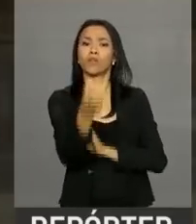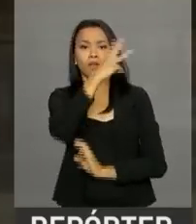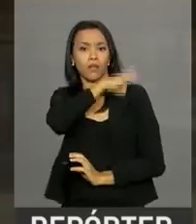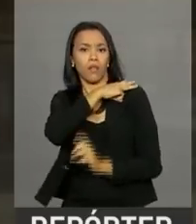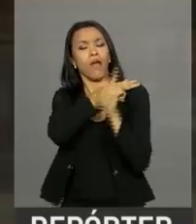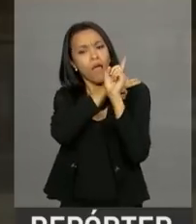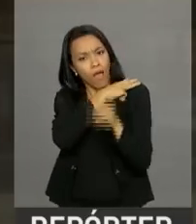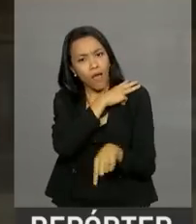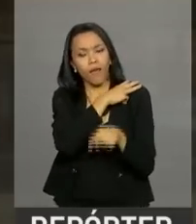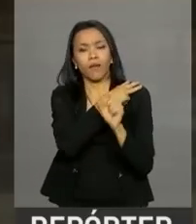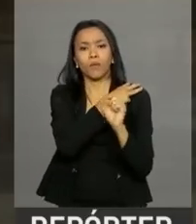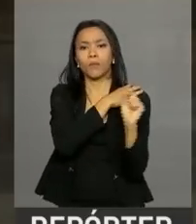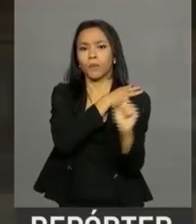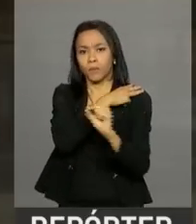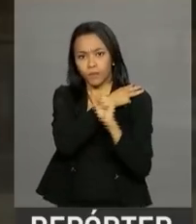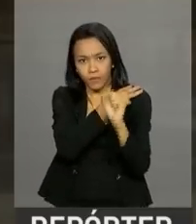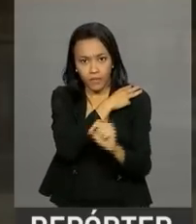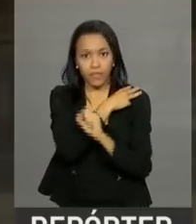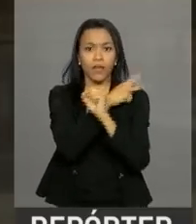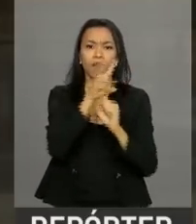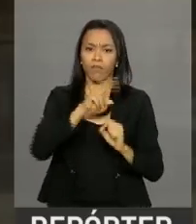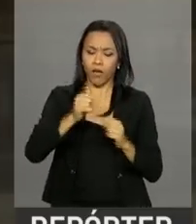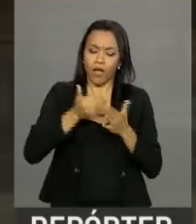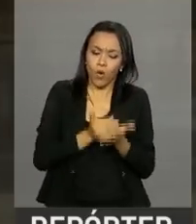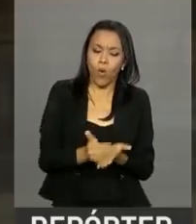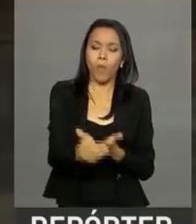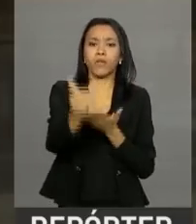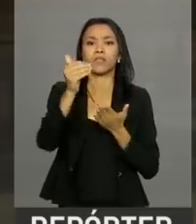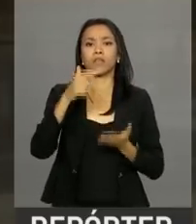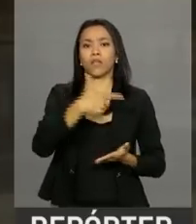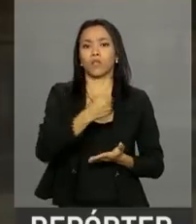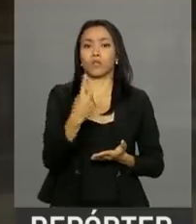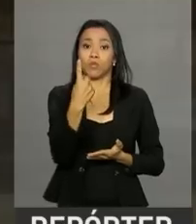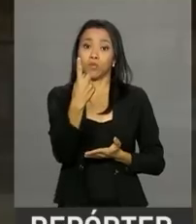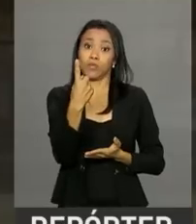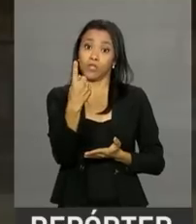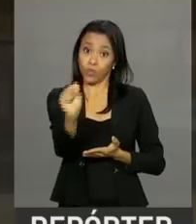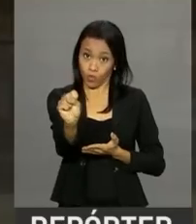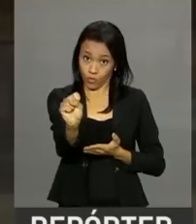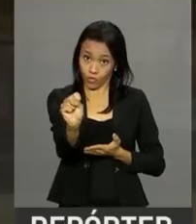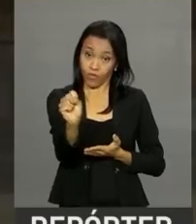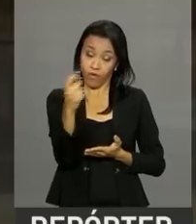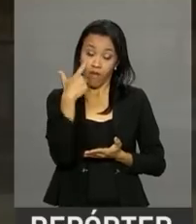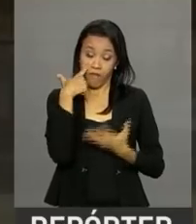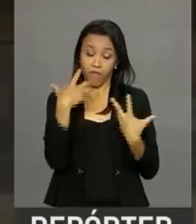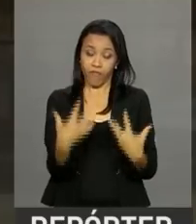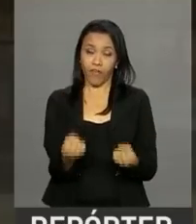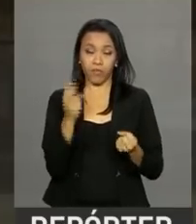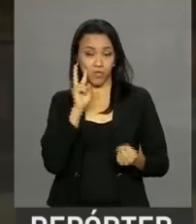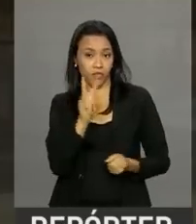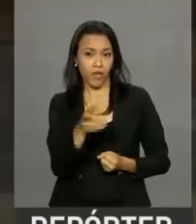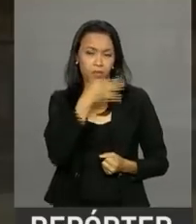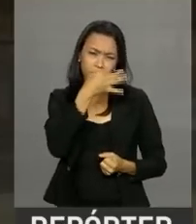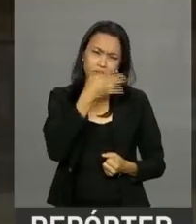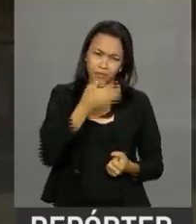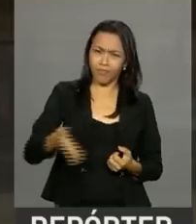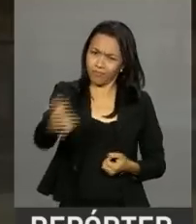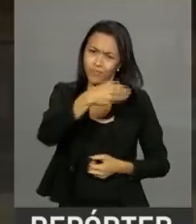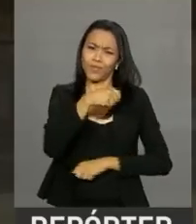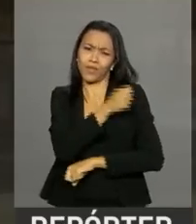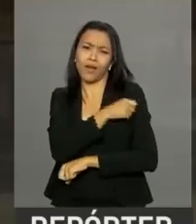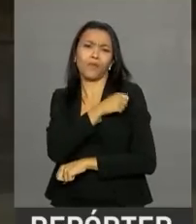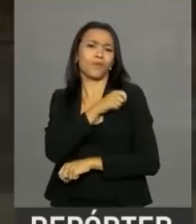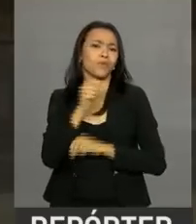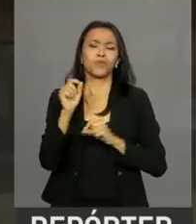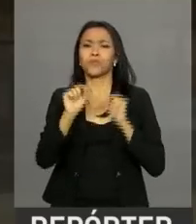apenas totalmente aplicado, estará em vigor a partir de 2018. Vamos ver agora o que é que os alunos estão achando